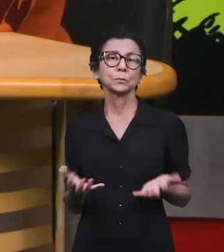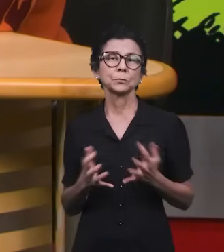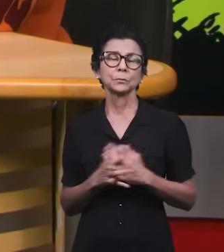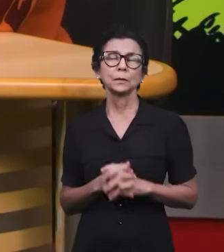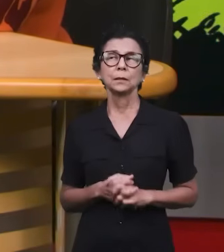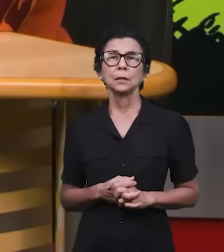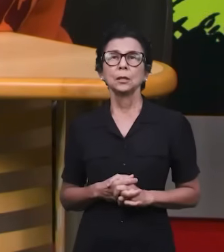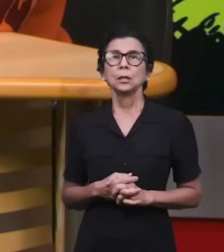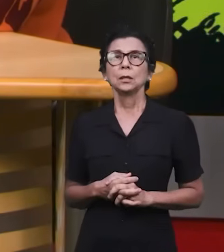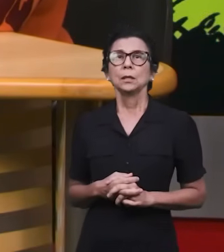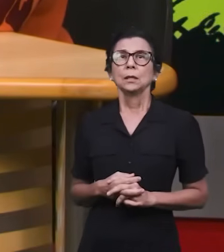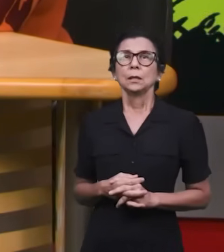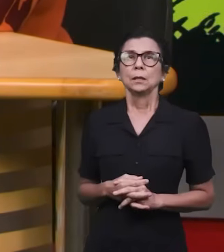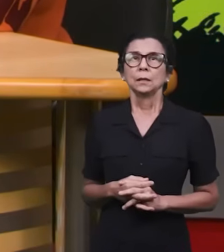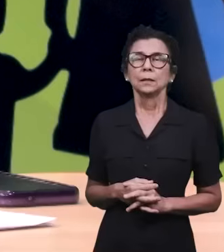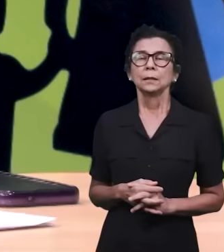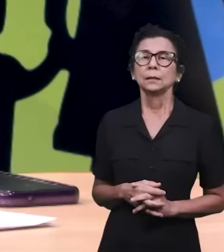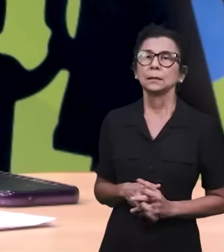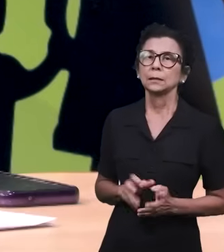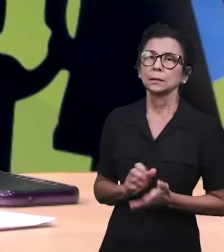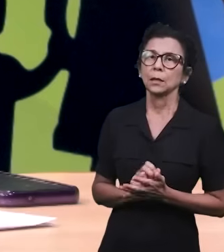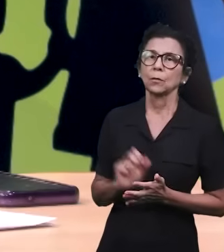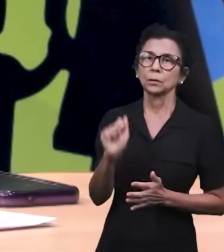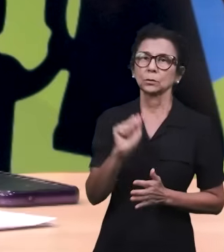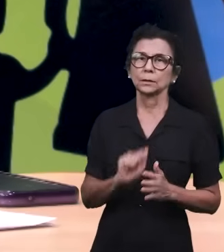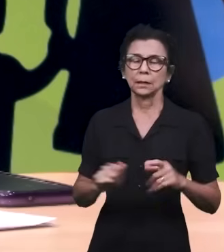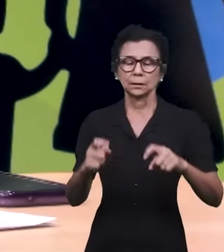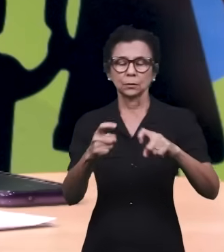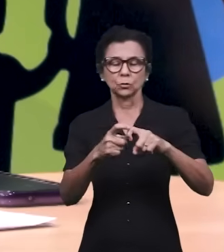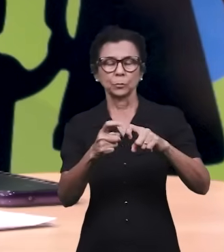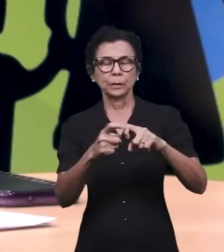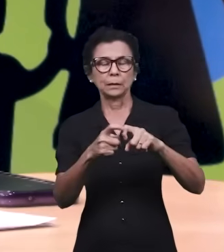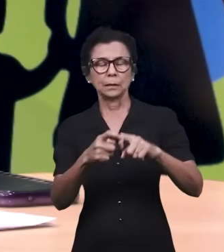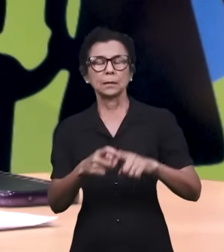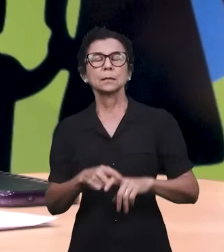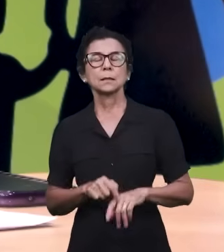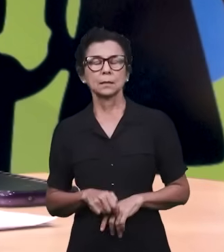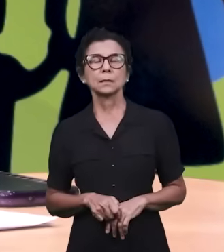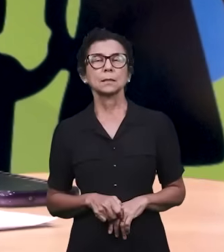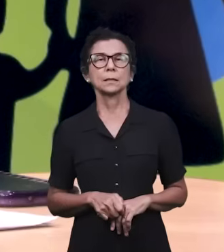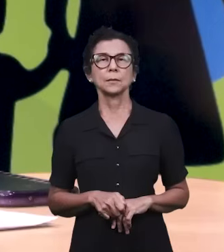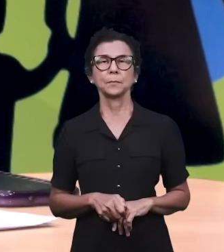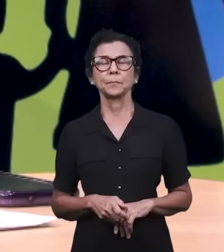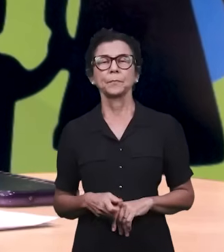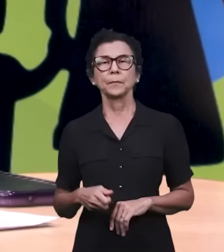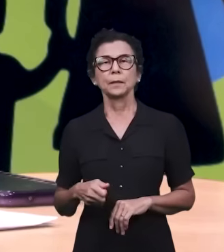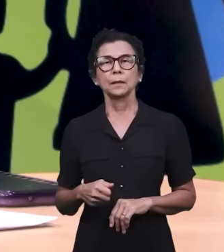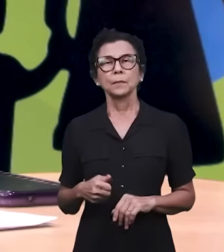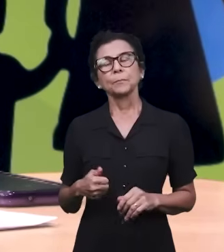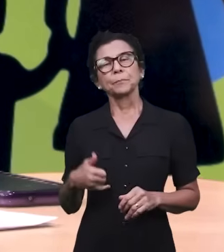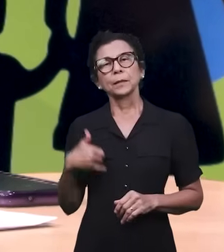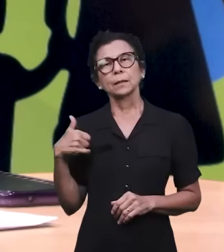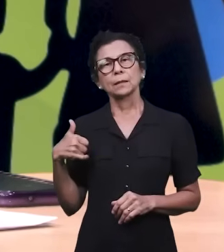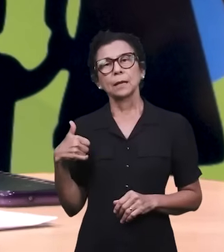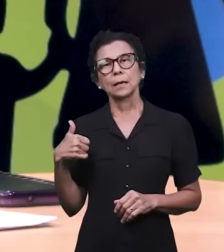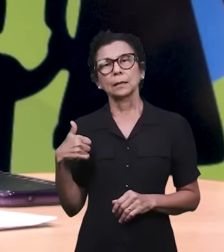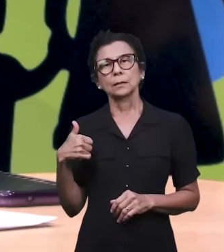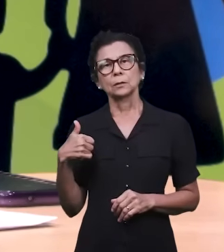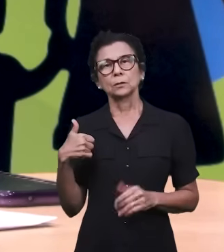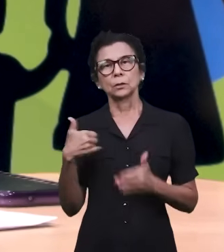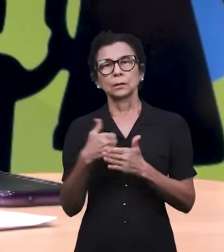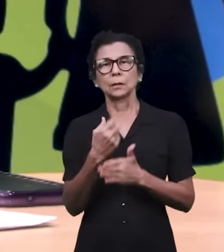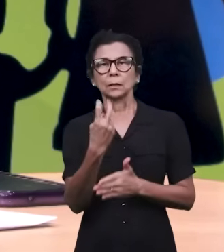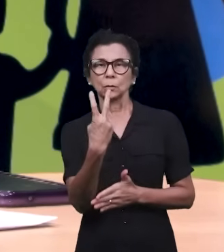Sociedade Brasileira de Pediatria, ela fala isso, 0 telas até os 2 anos. Há uma formação neural